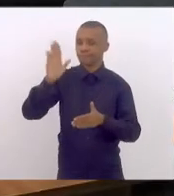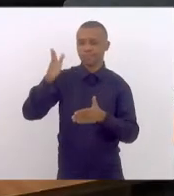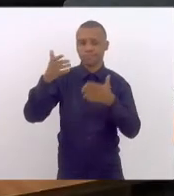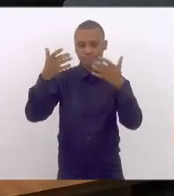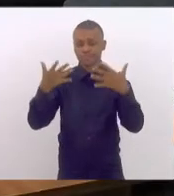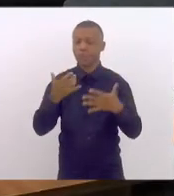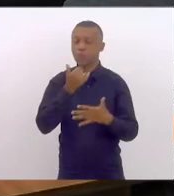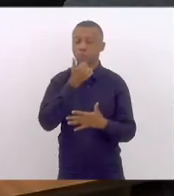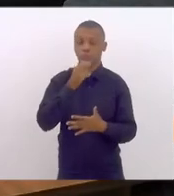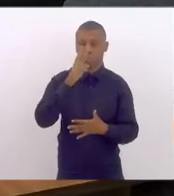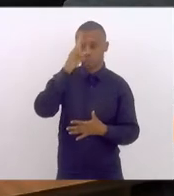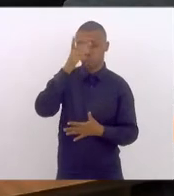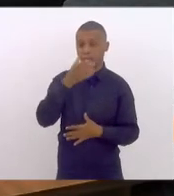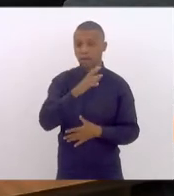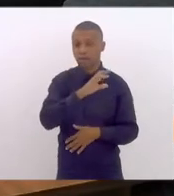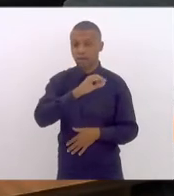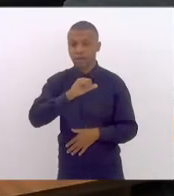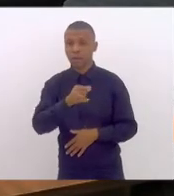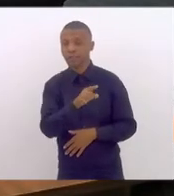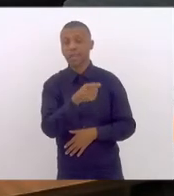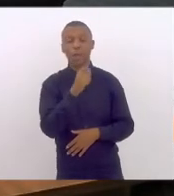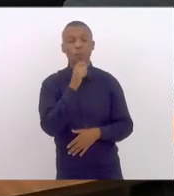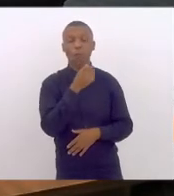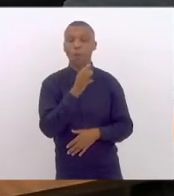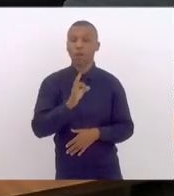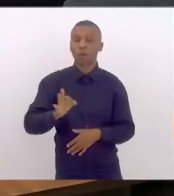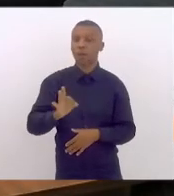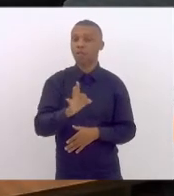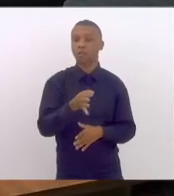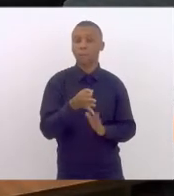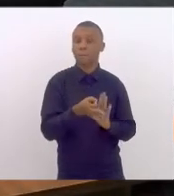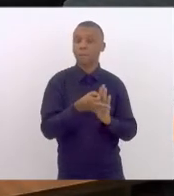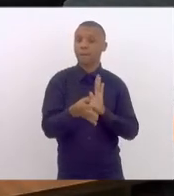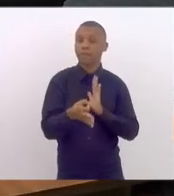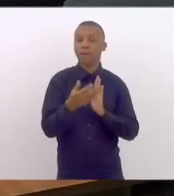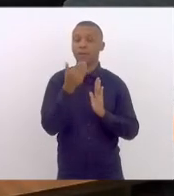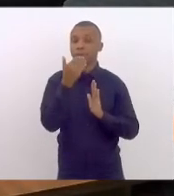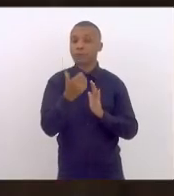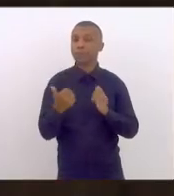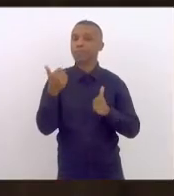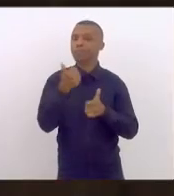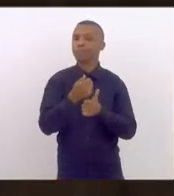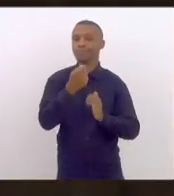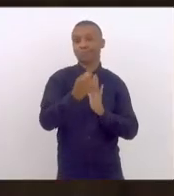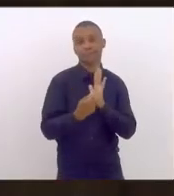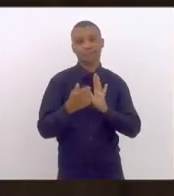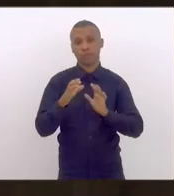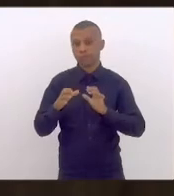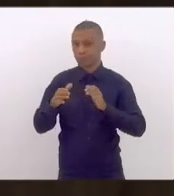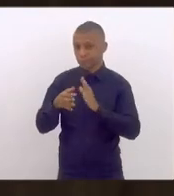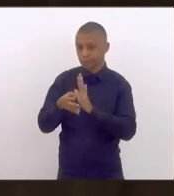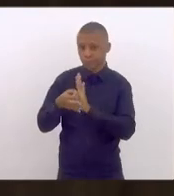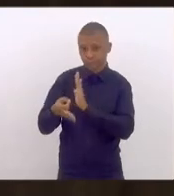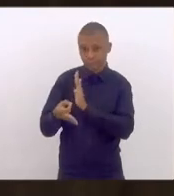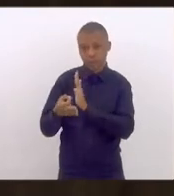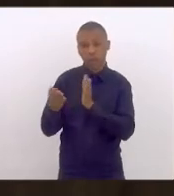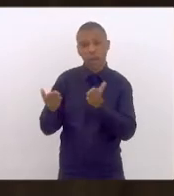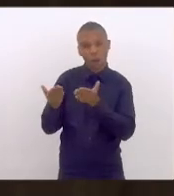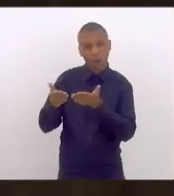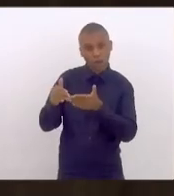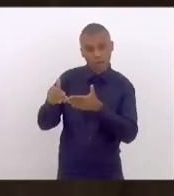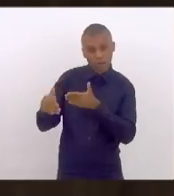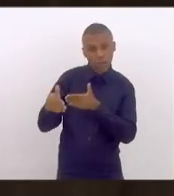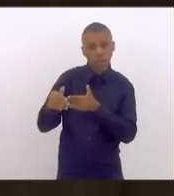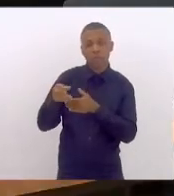eu me enganei a ccj não deu parecia concluído por substitutivo não então parecia da minha comissão que eu dei a doc aqui é apenas